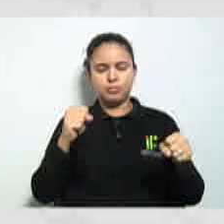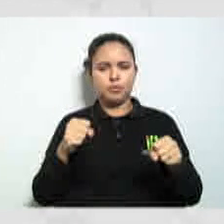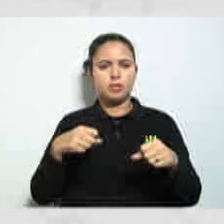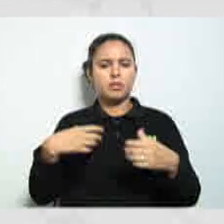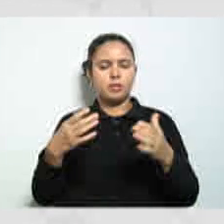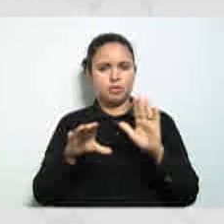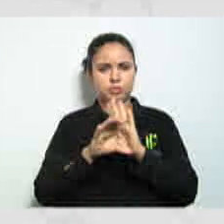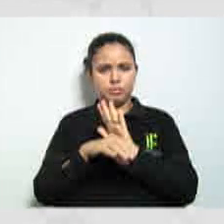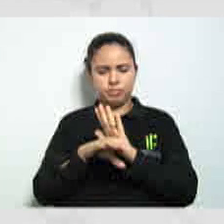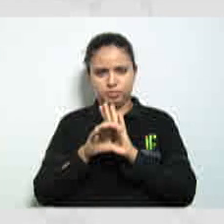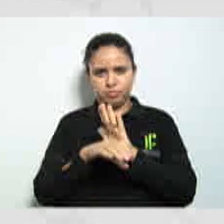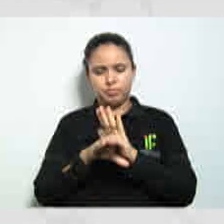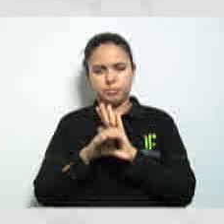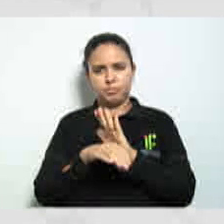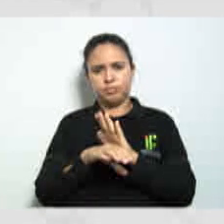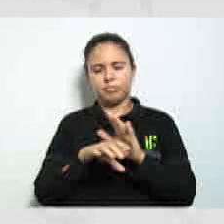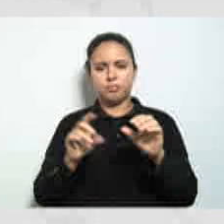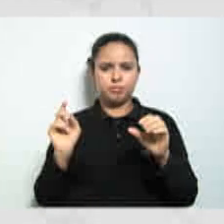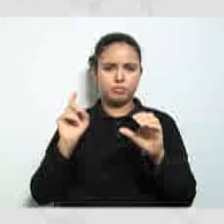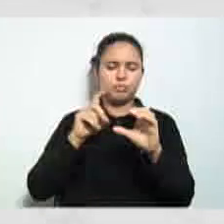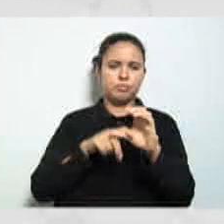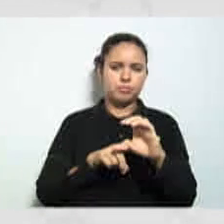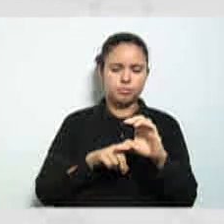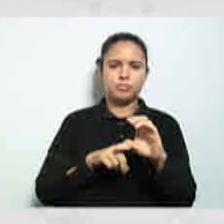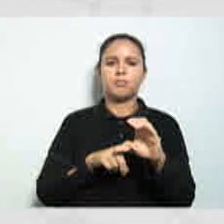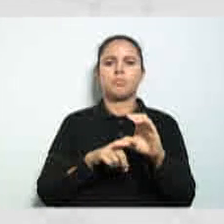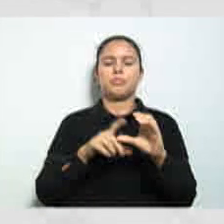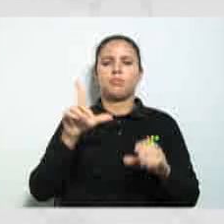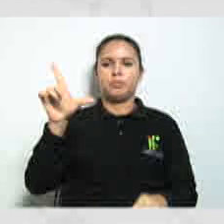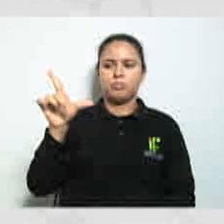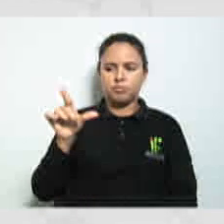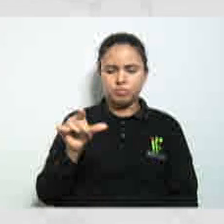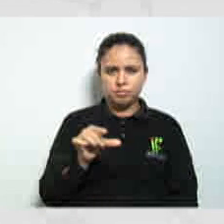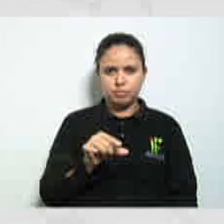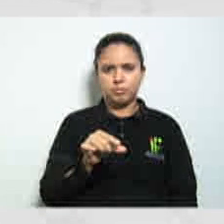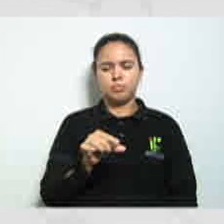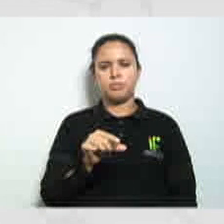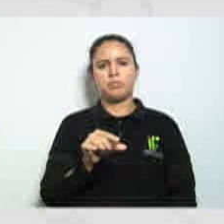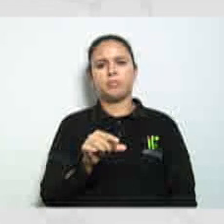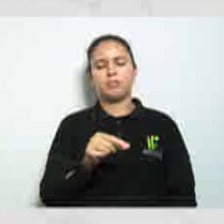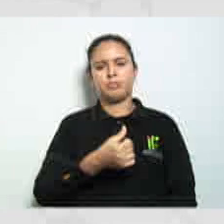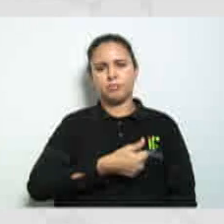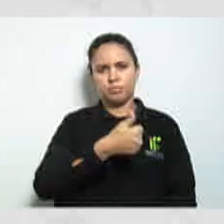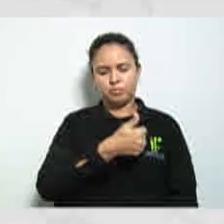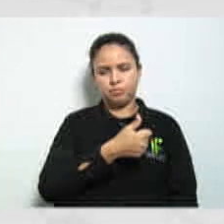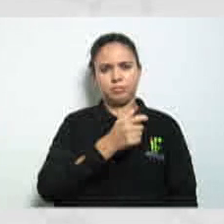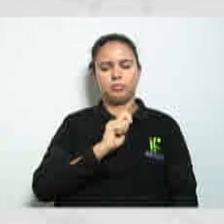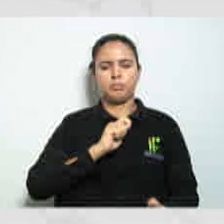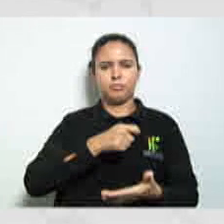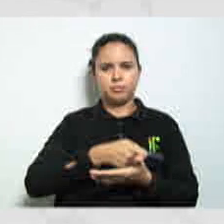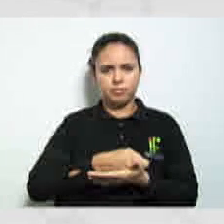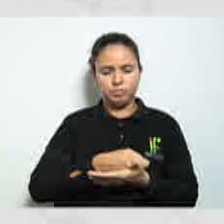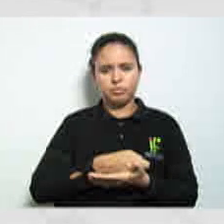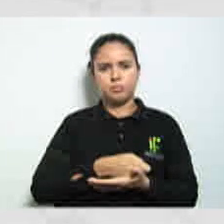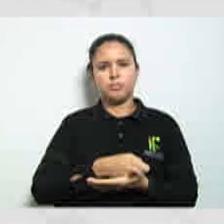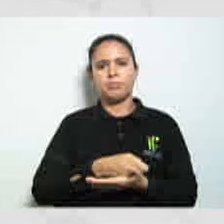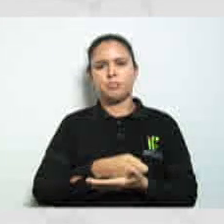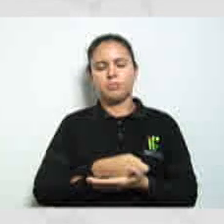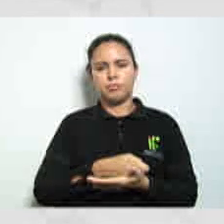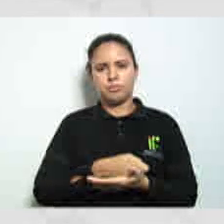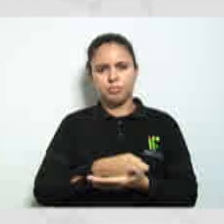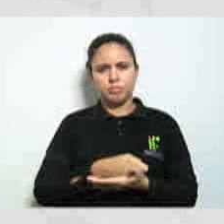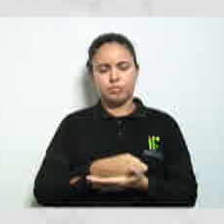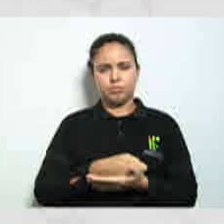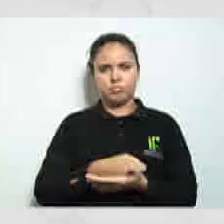aqui, as contas devem ser dispostas em ordem decrescente de grau de liquidez dos elementos